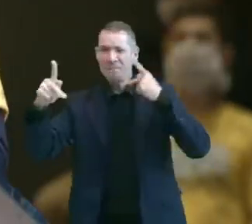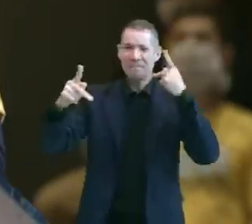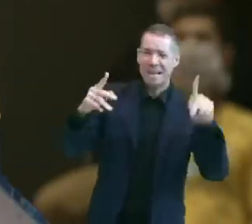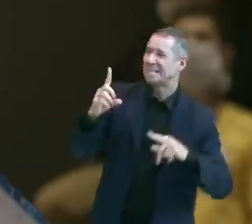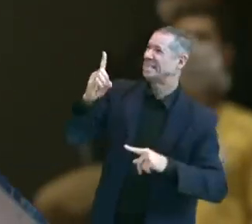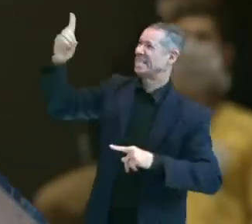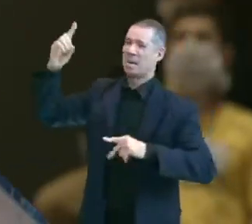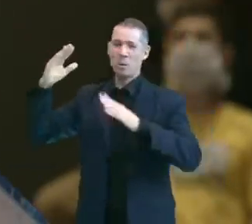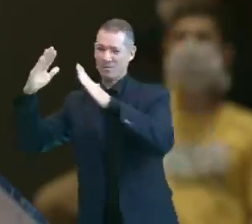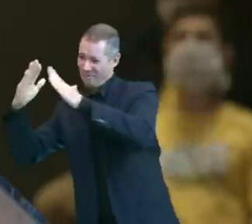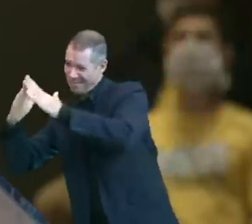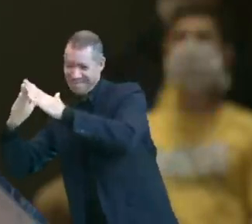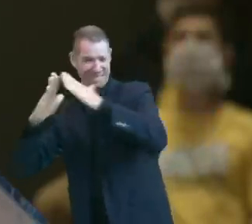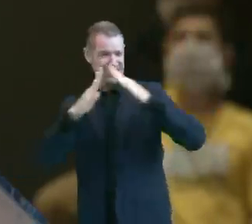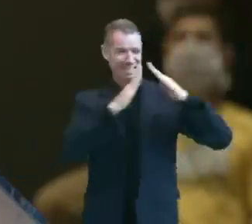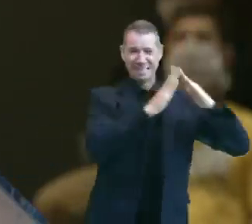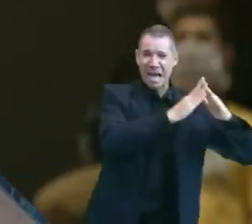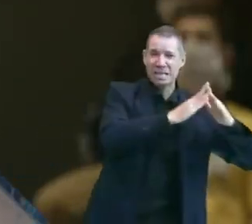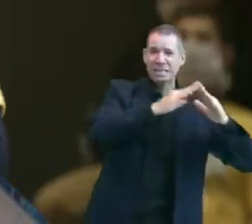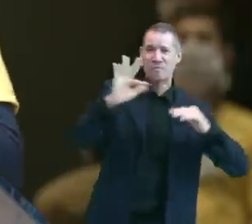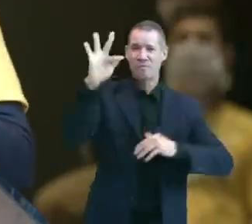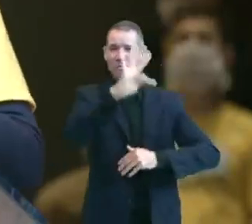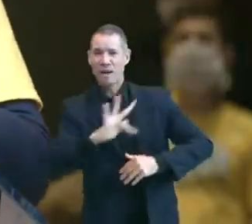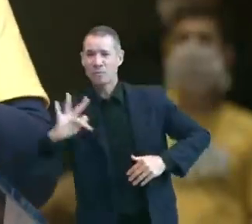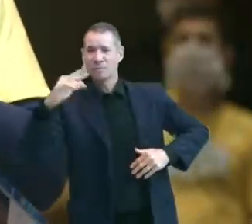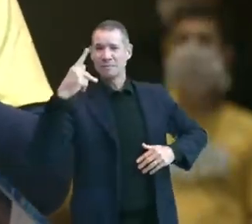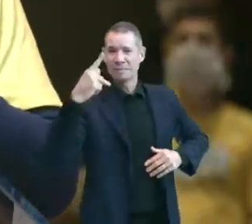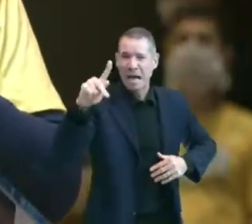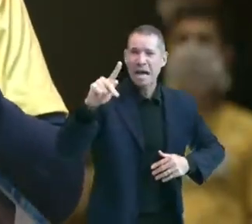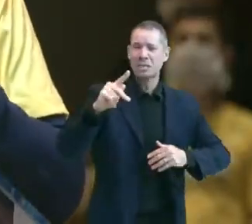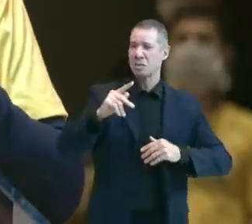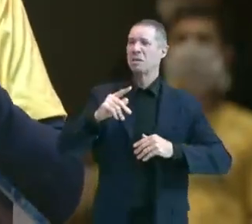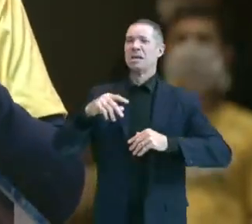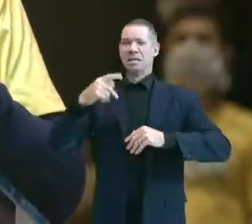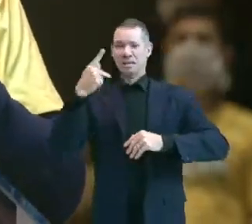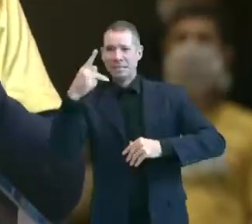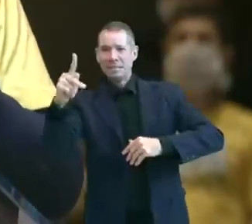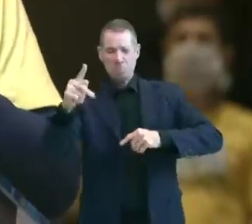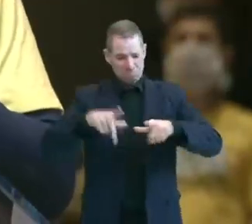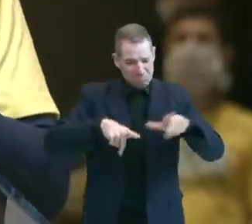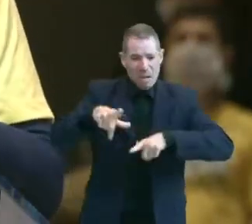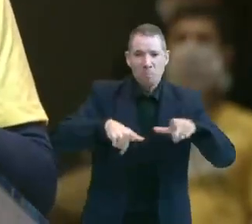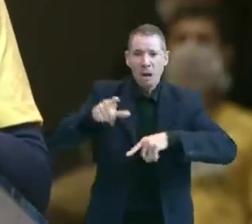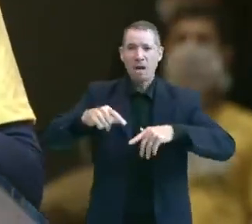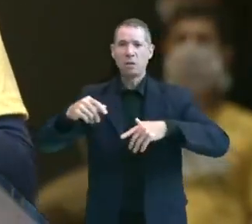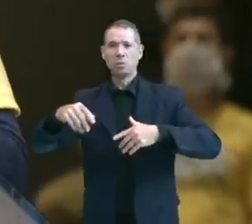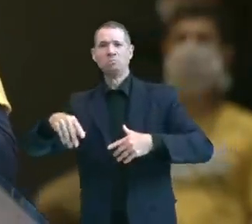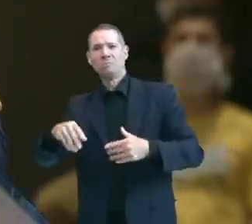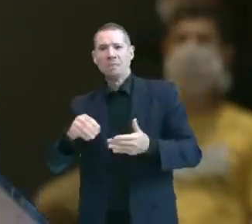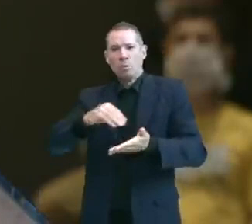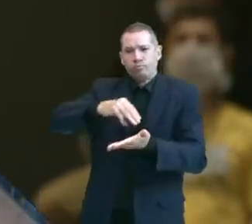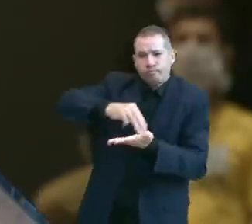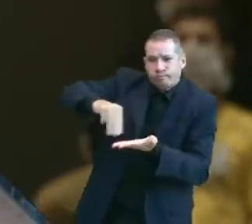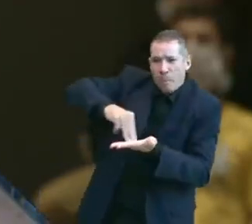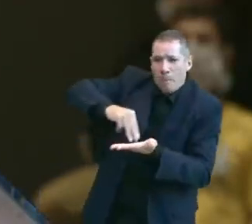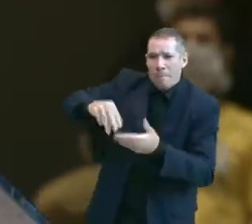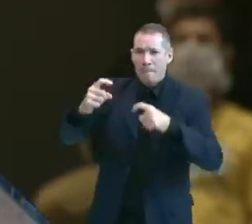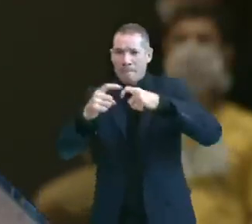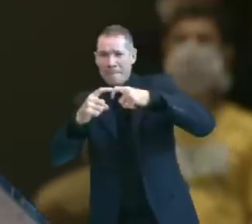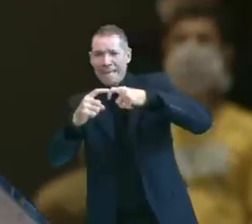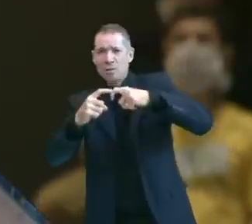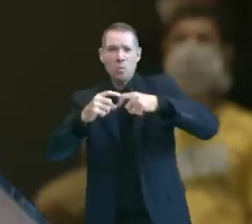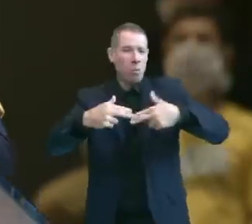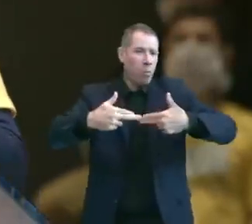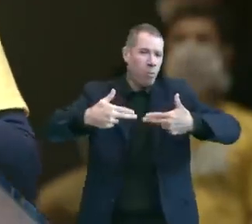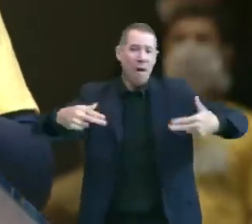seja na sua vizinhança, seja na sua faculdade, seja no seu emprego, no seu consultório médico, no seu